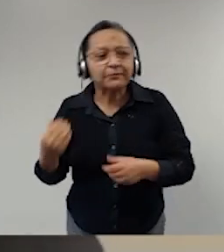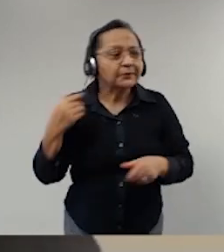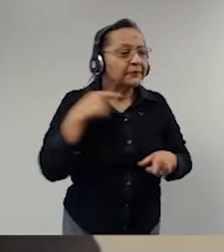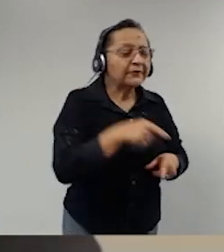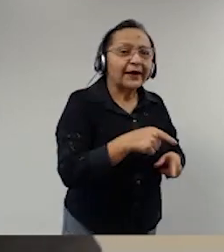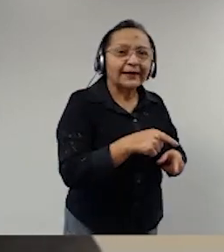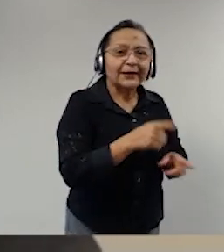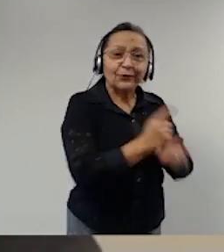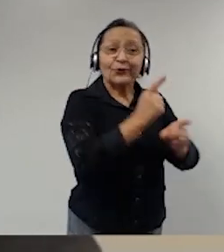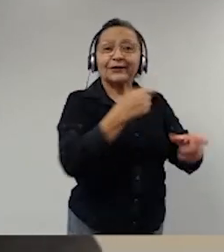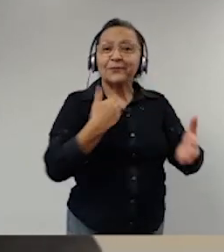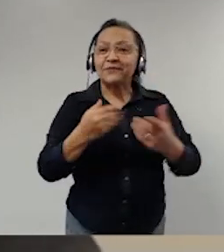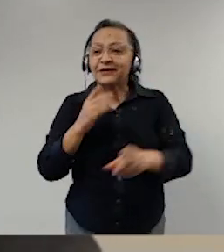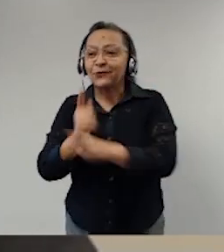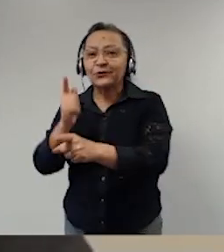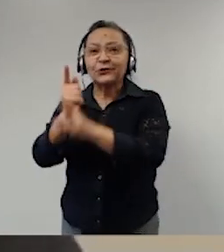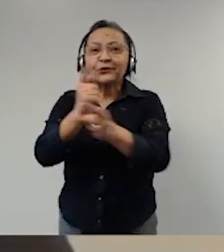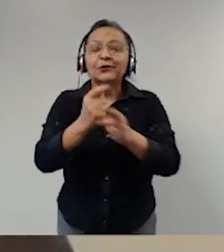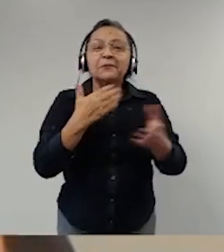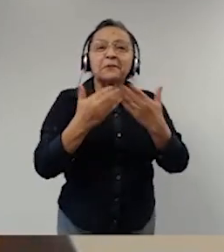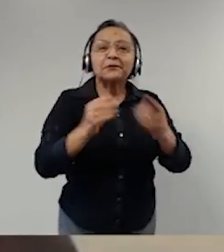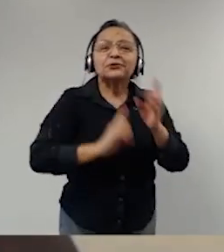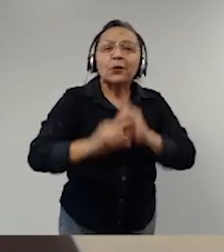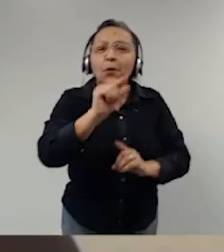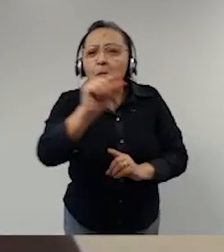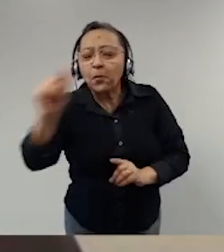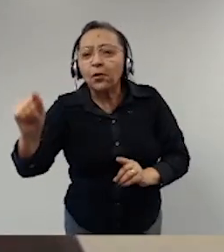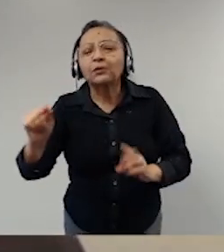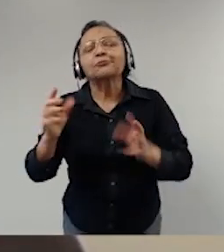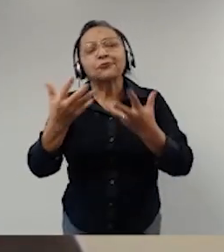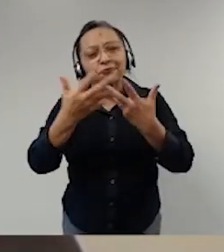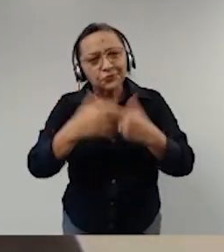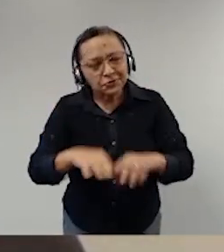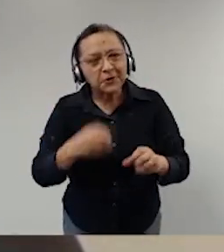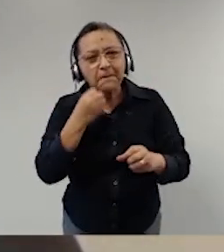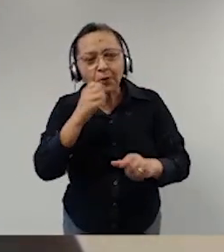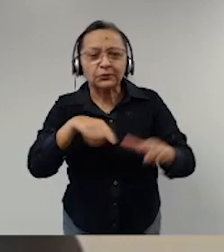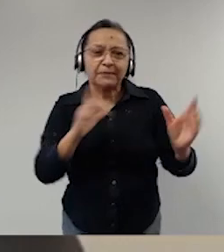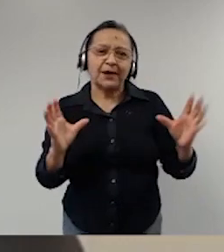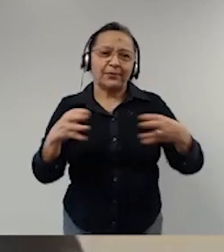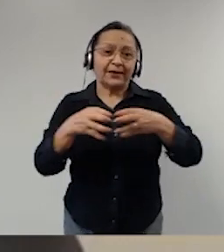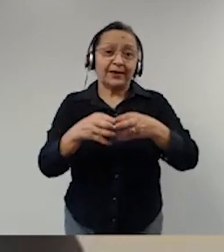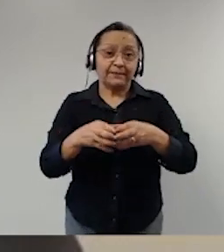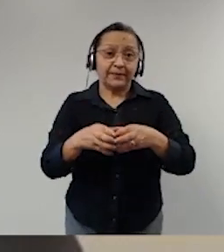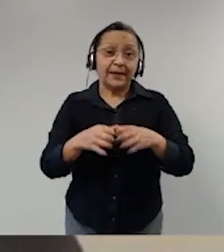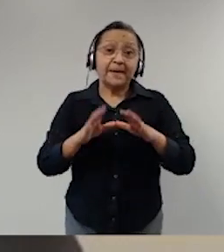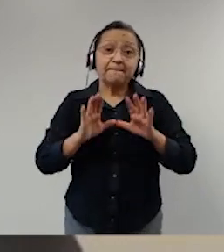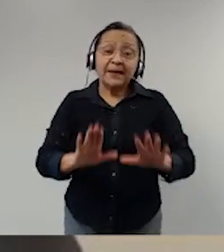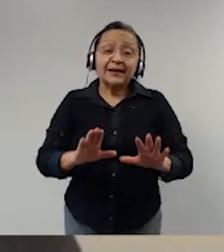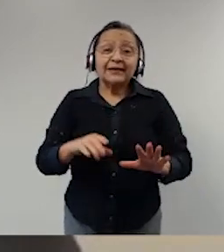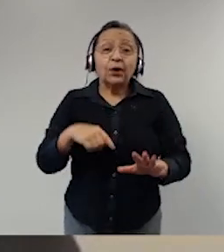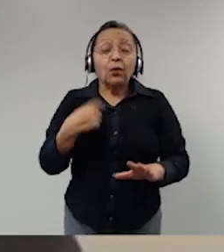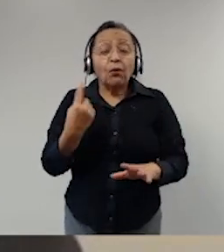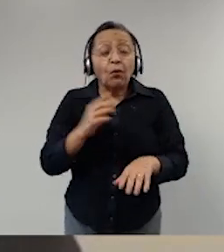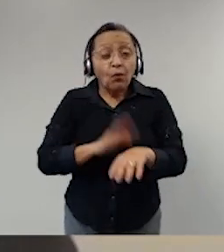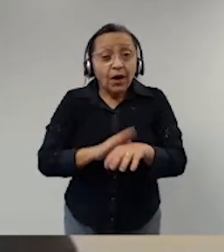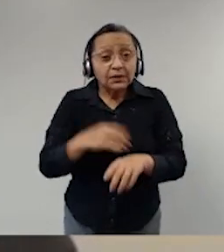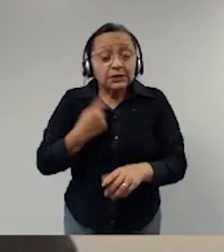para que se funcione em equipa. Onde nós notamos talvez maiores